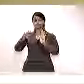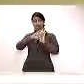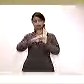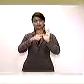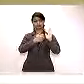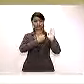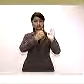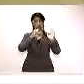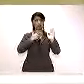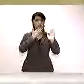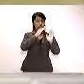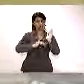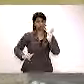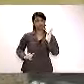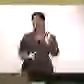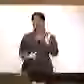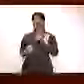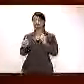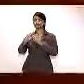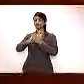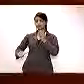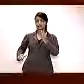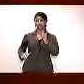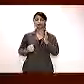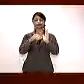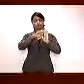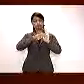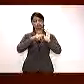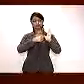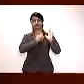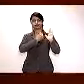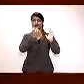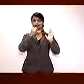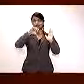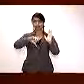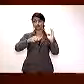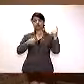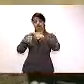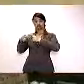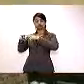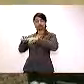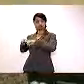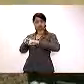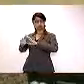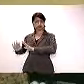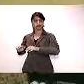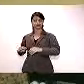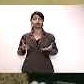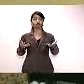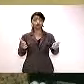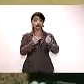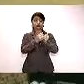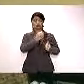89 peço sua retirada de pauta retirada de pauta item 89 com retorno ao gabinete agora em conjunto